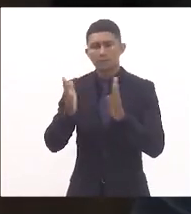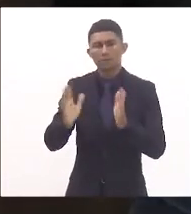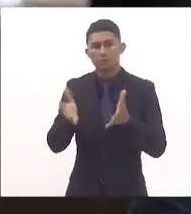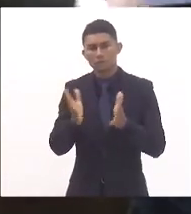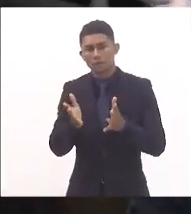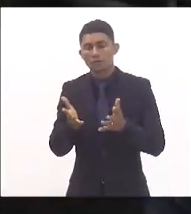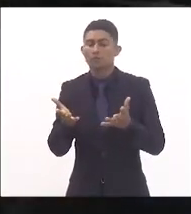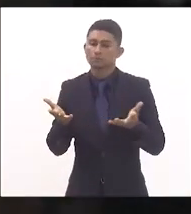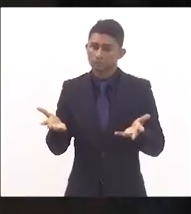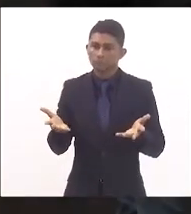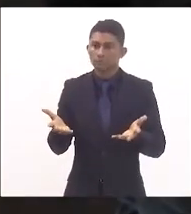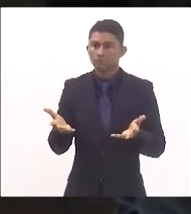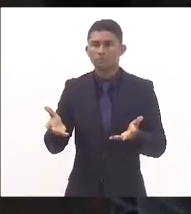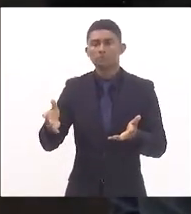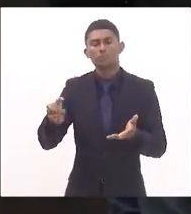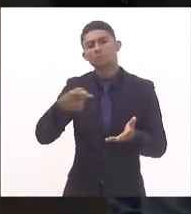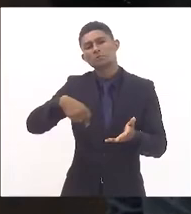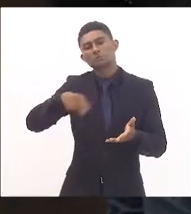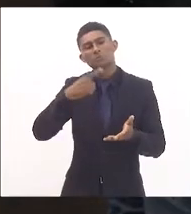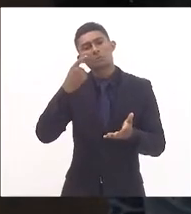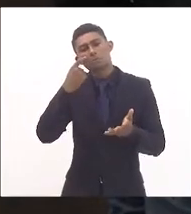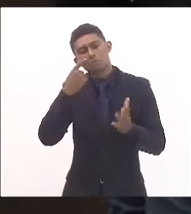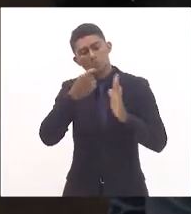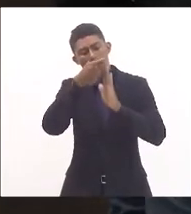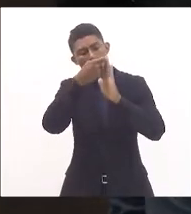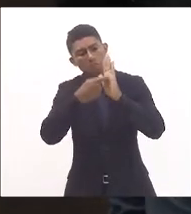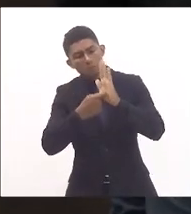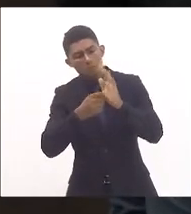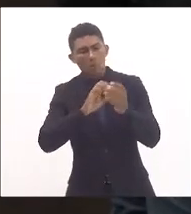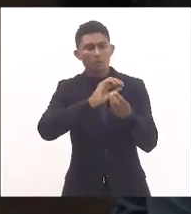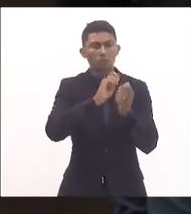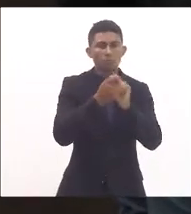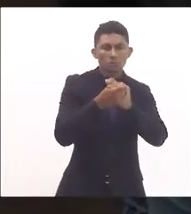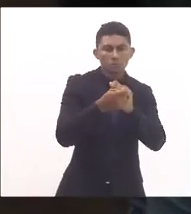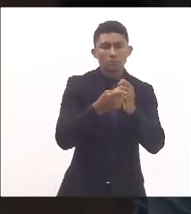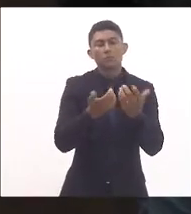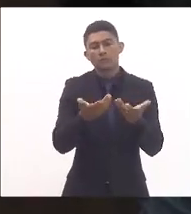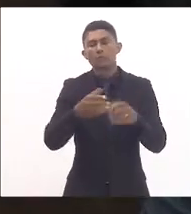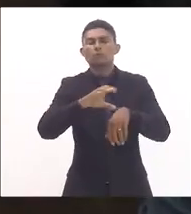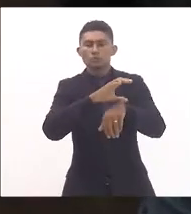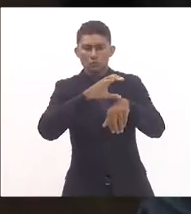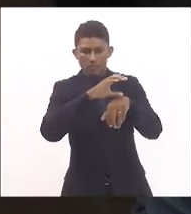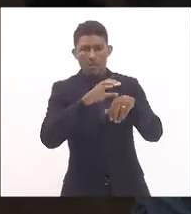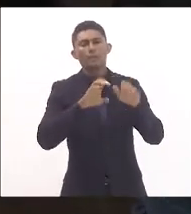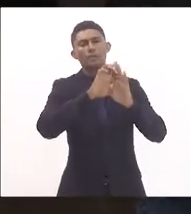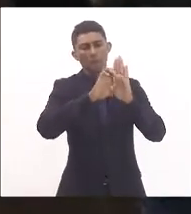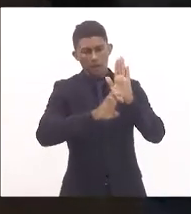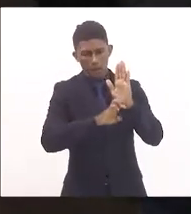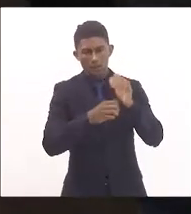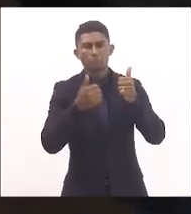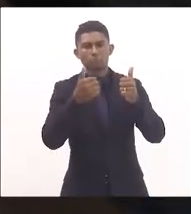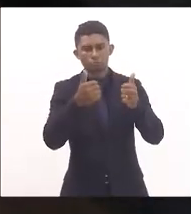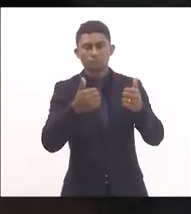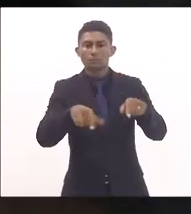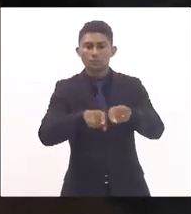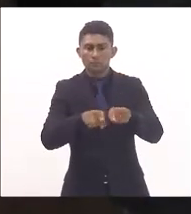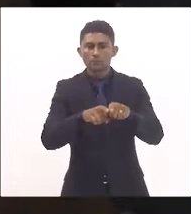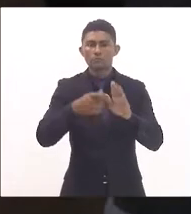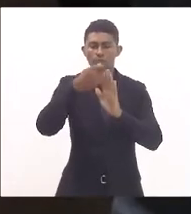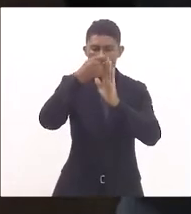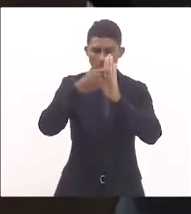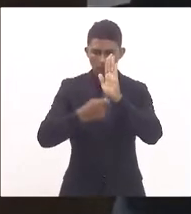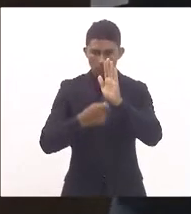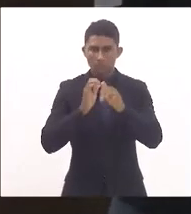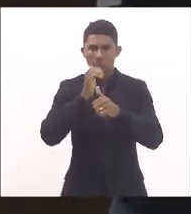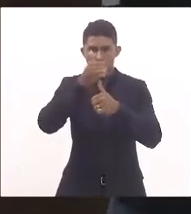faríamos a adequação da redação. Então, constitucionalidade com emendas, que já foi, conclui-se por substitutivo